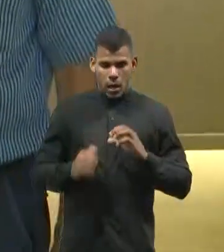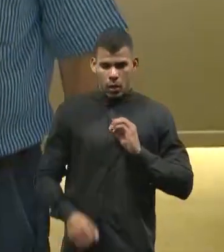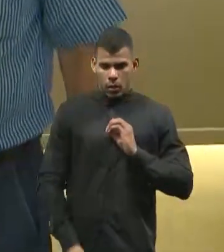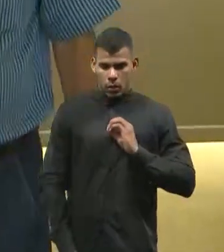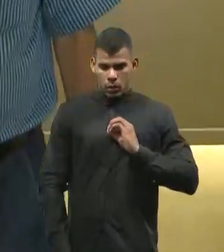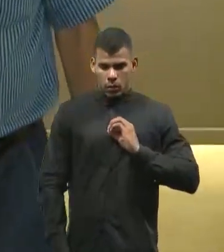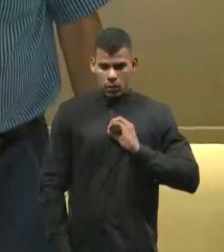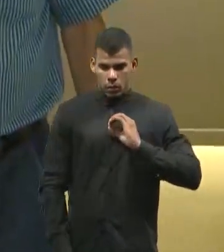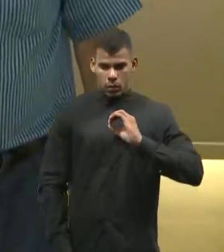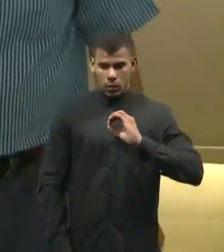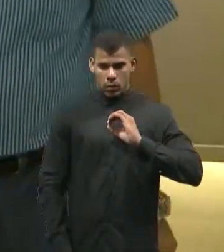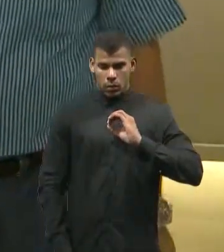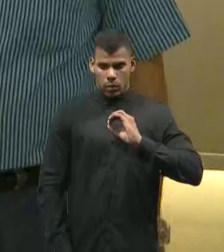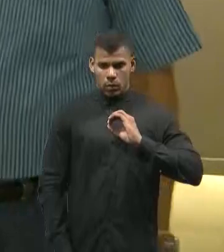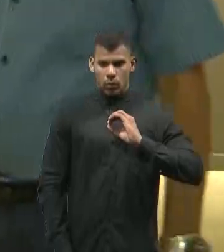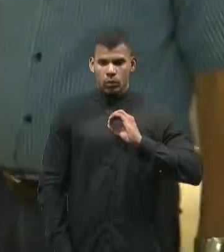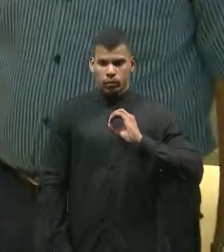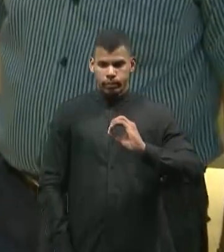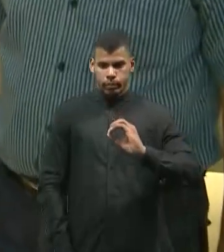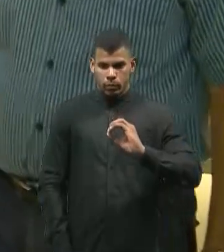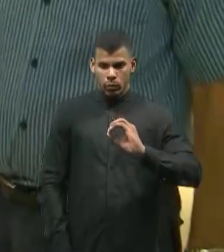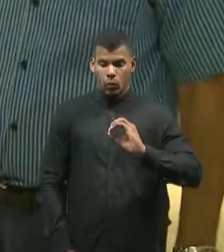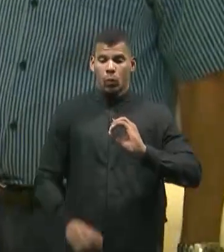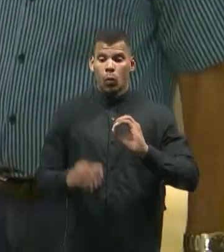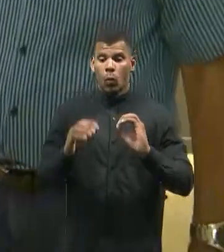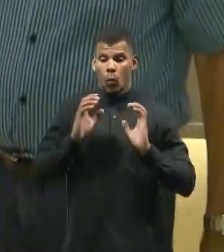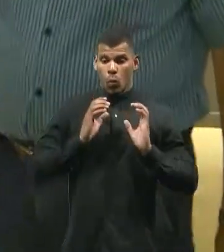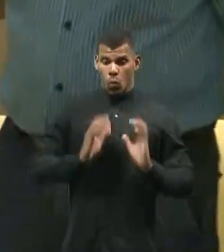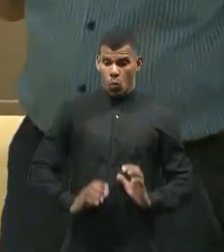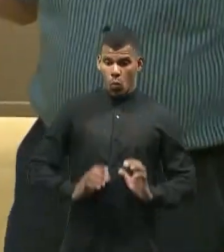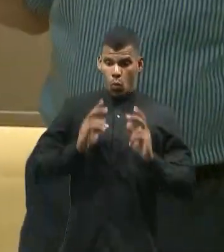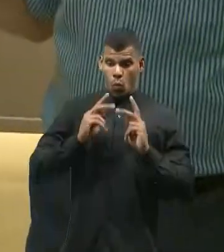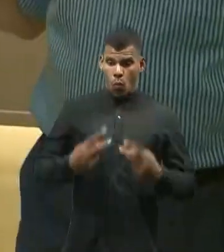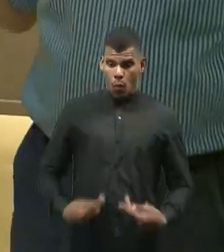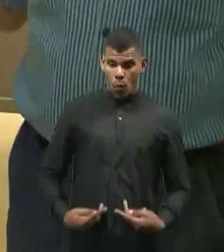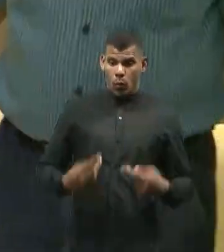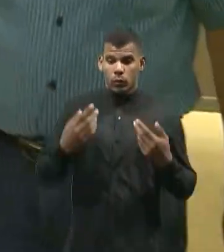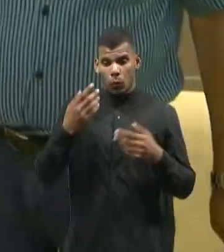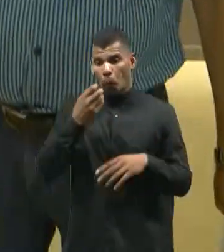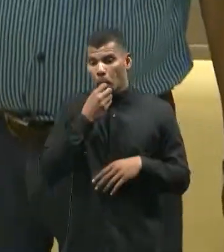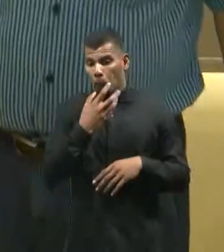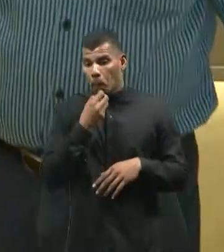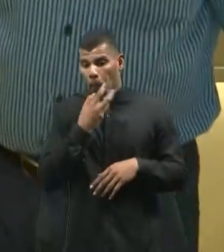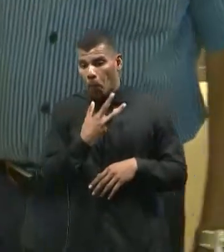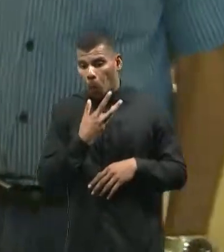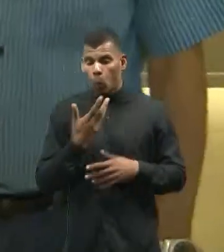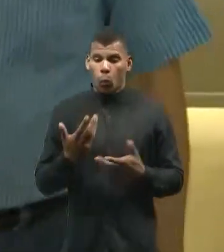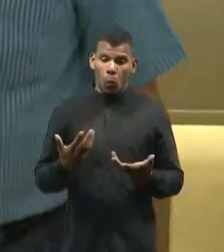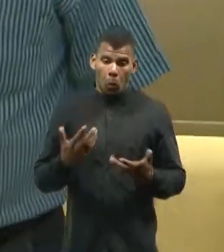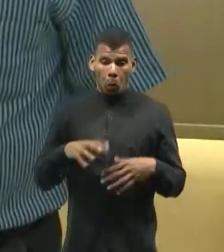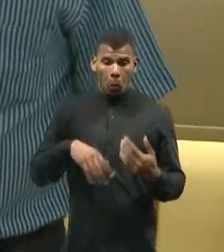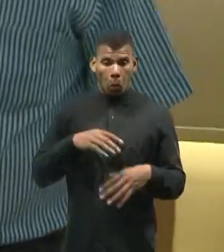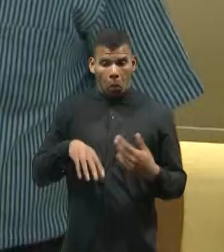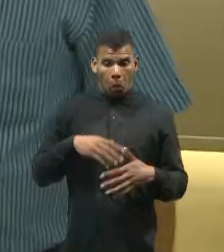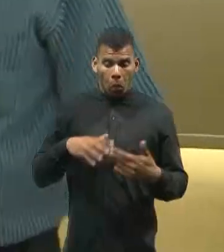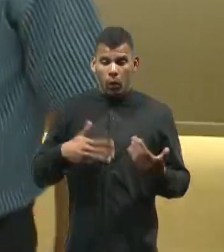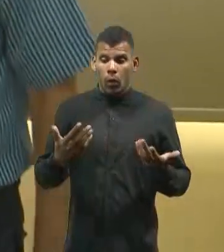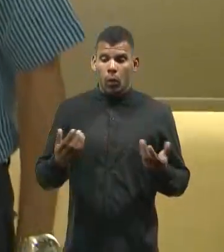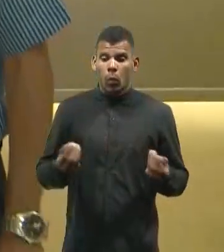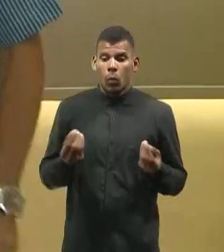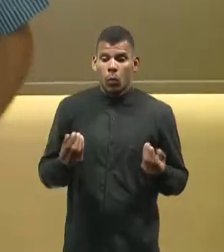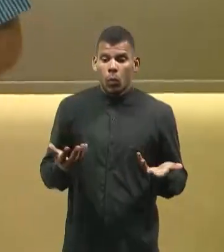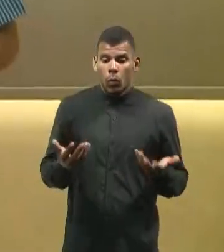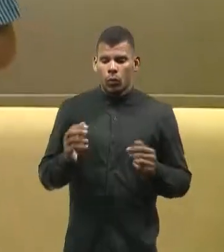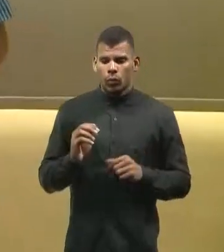e precisamos preencher isso. Então, esse comportamento humano, então a gente não sabe se é bom ou é um caos, né, que existe.